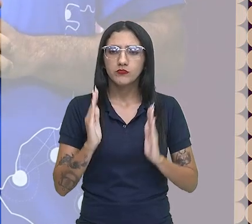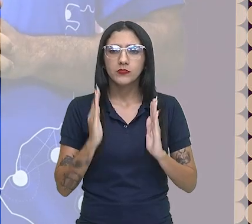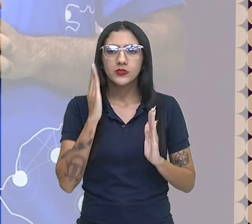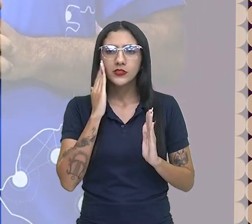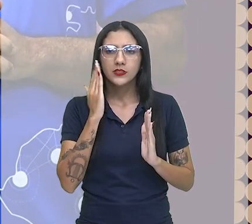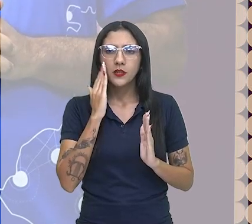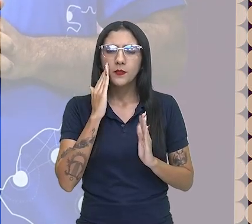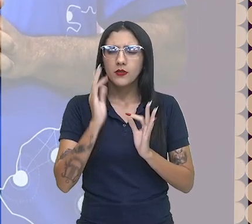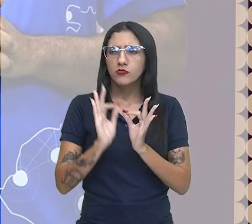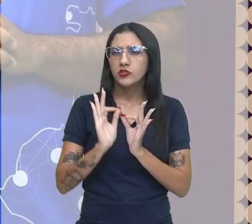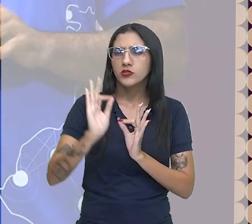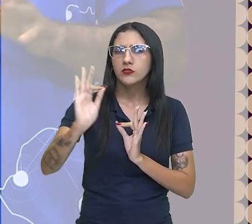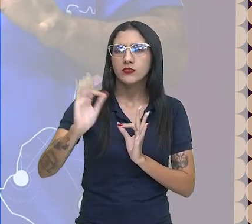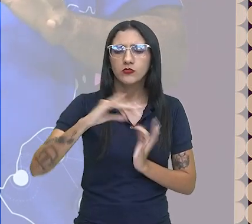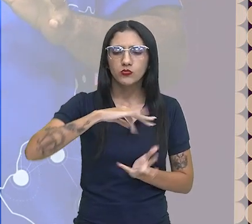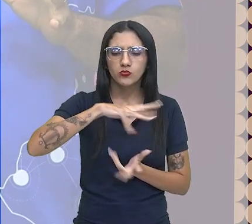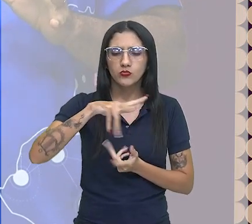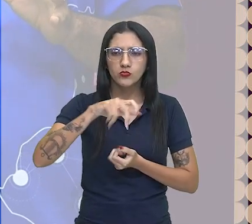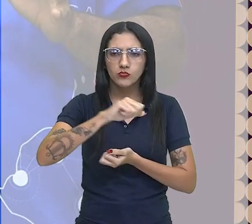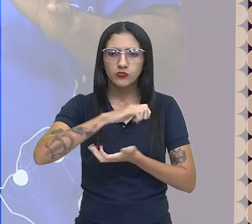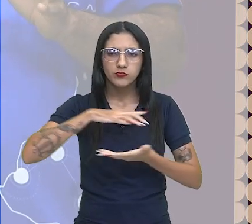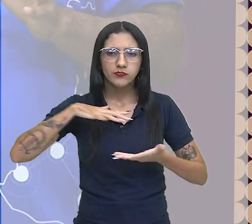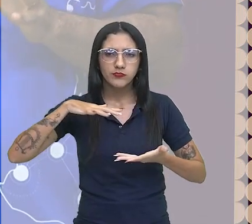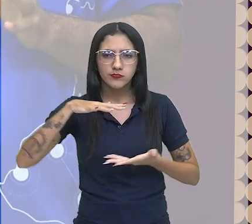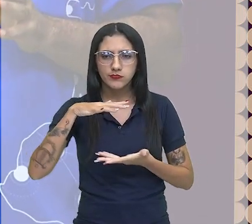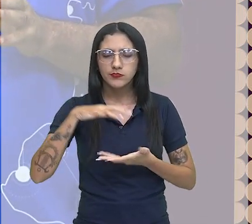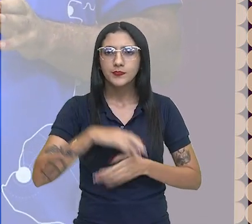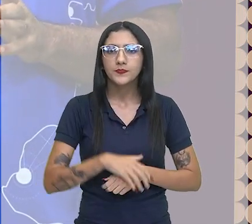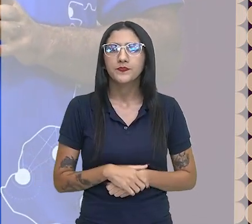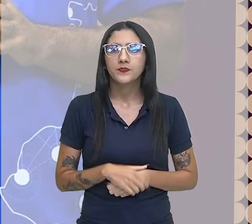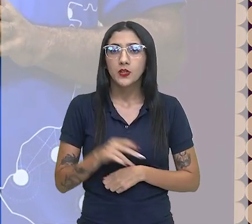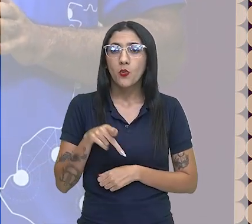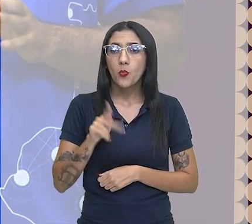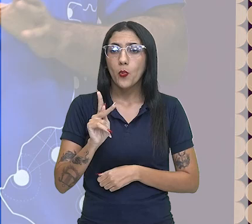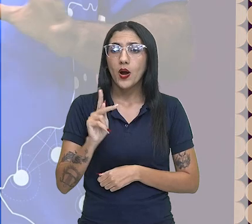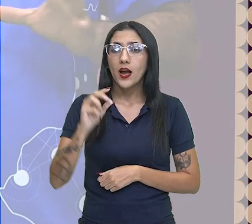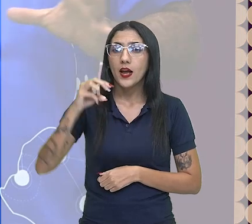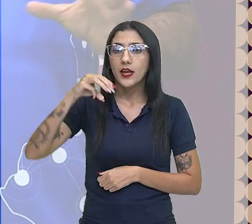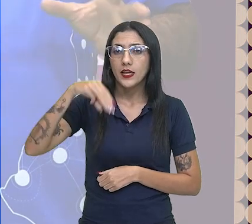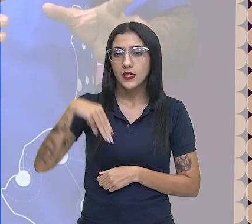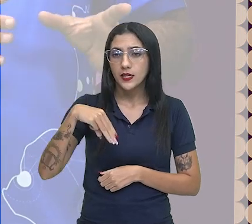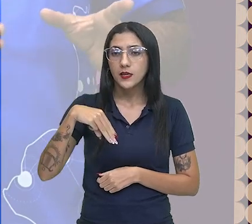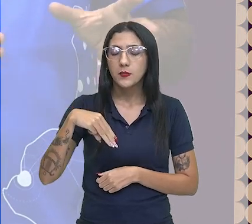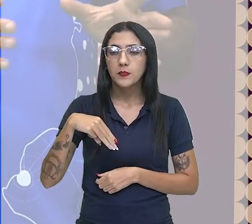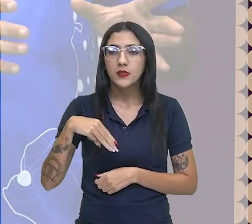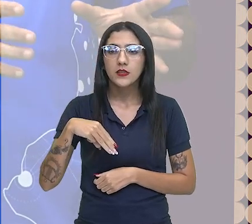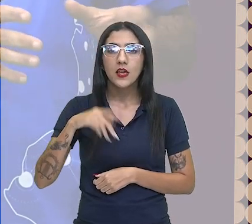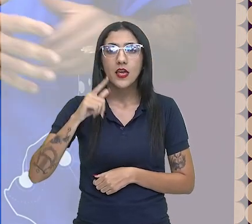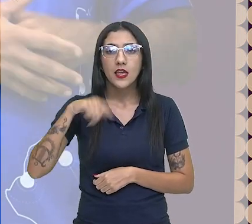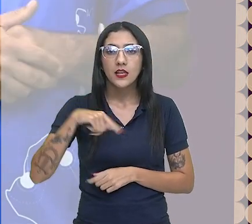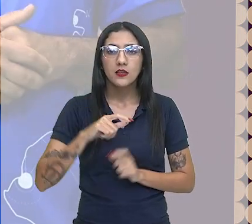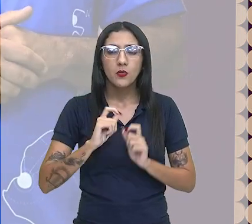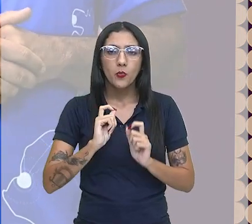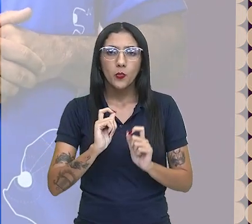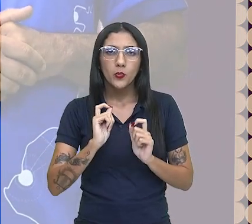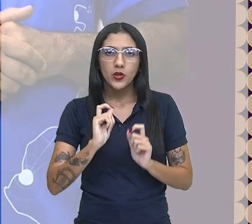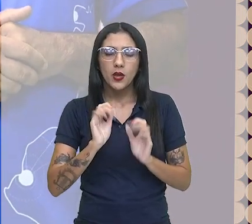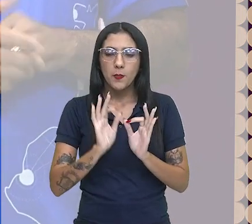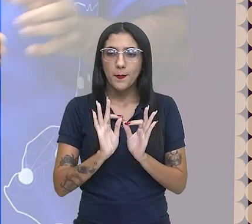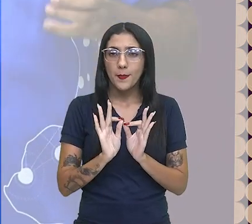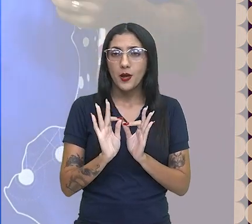os planetas, né? Então, o quilômetro ele já se torna uma unidade de